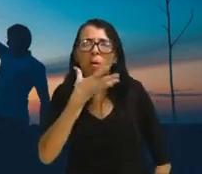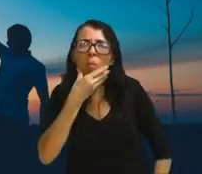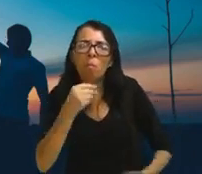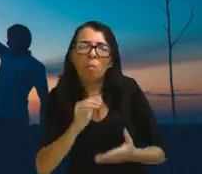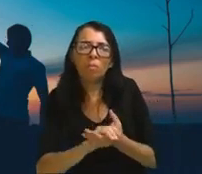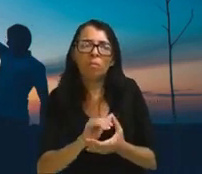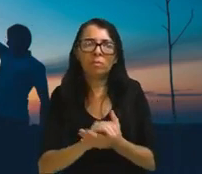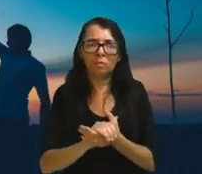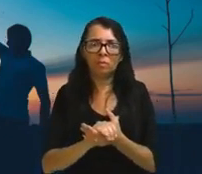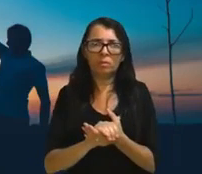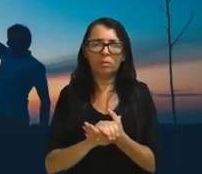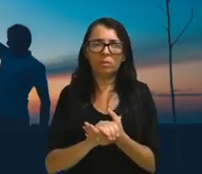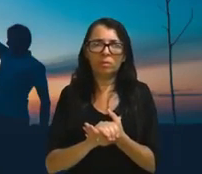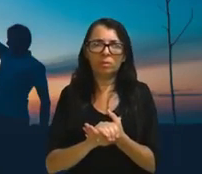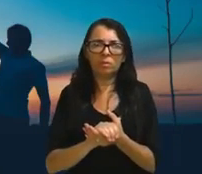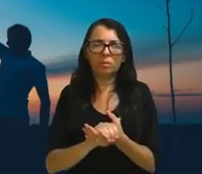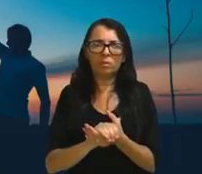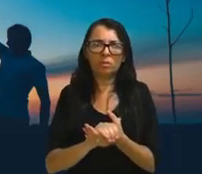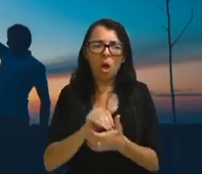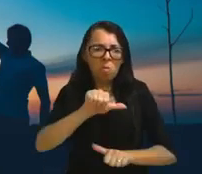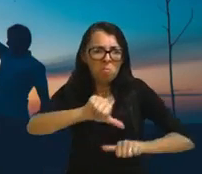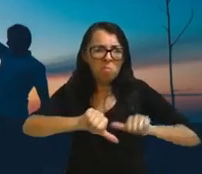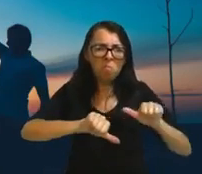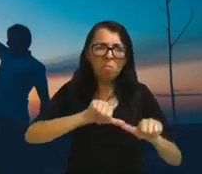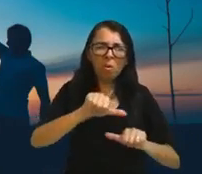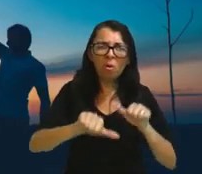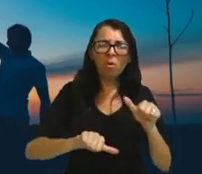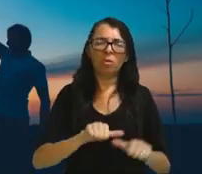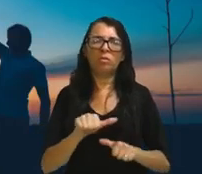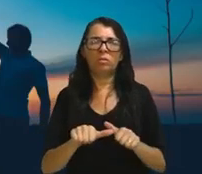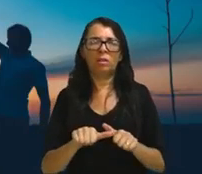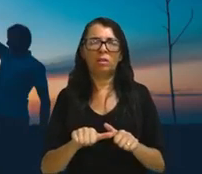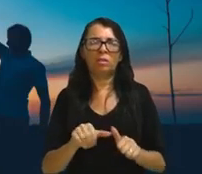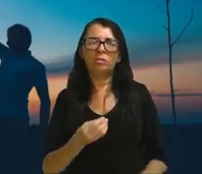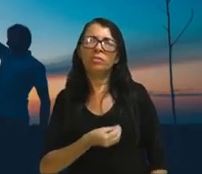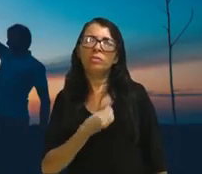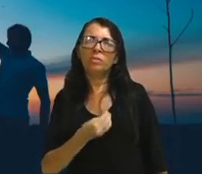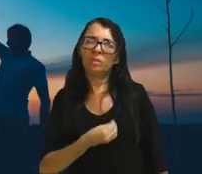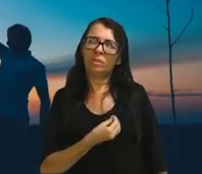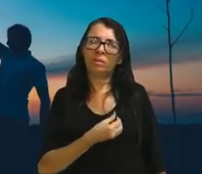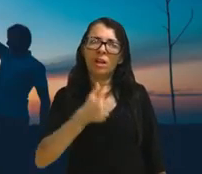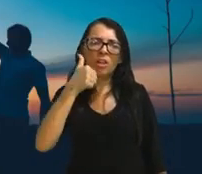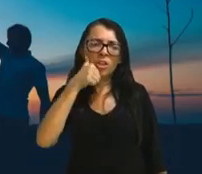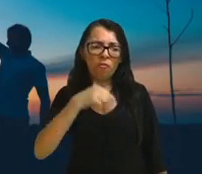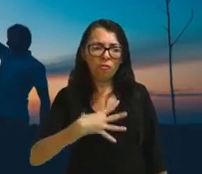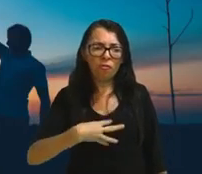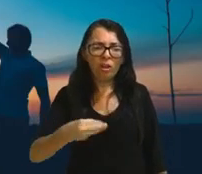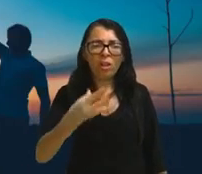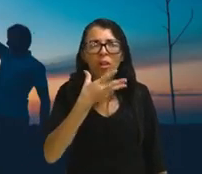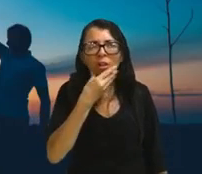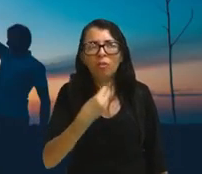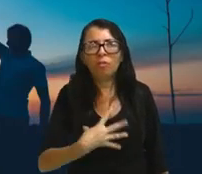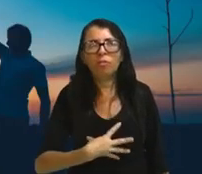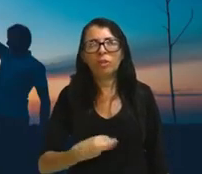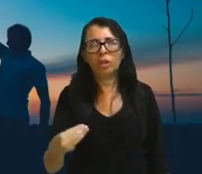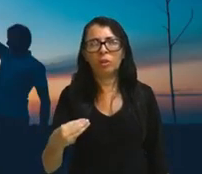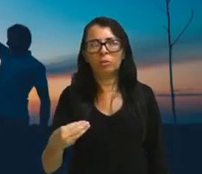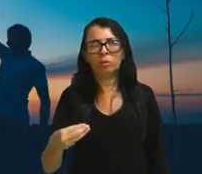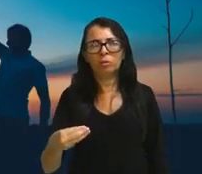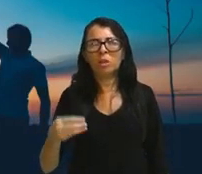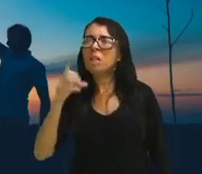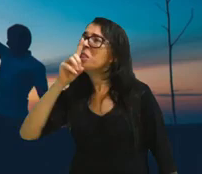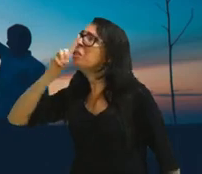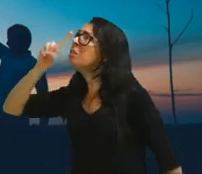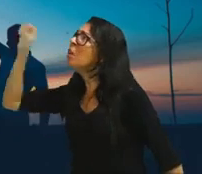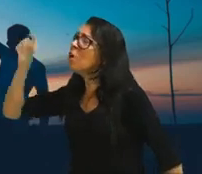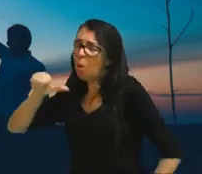Salmo 127:1, se o Senhor não edificar a casa, em vão é o seu trabalho. Em